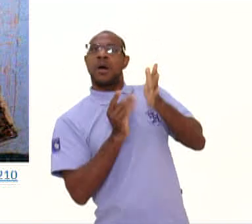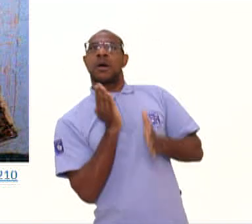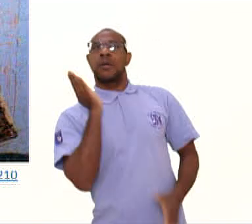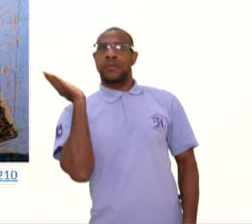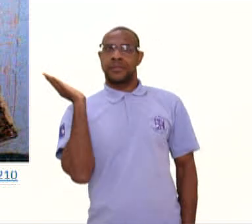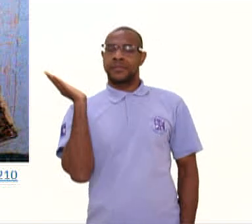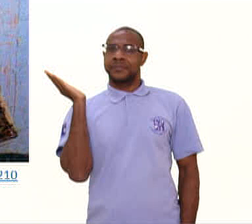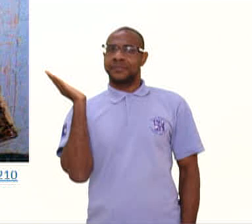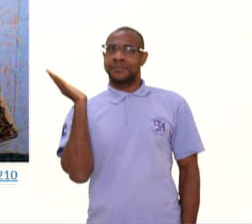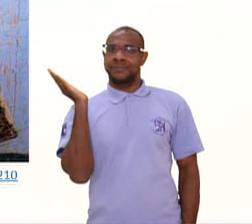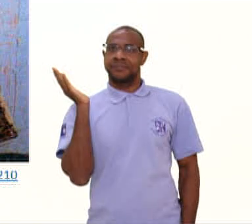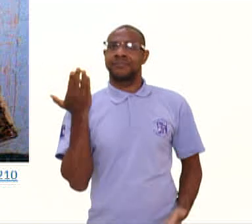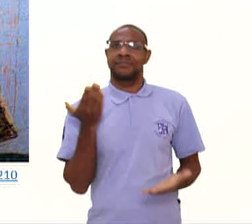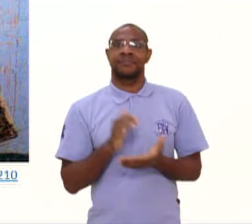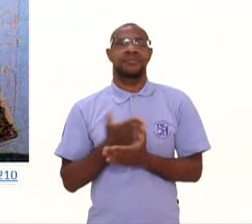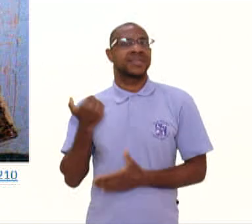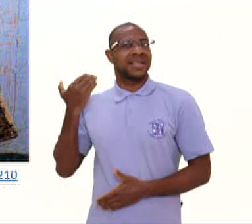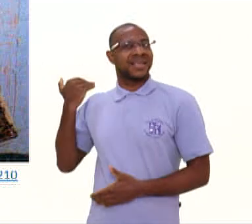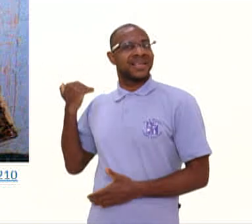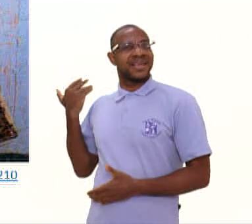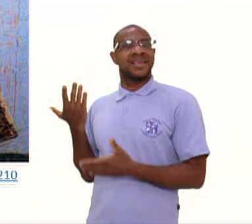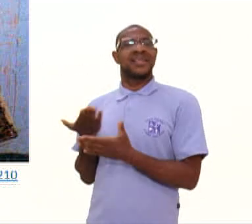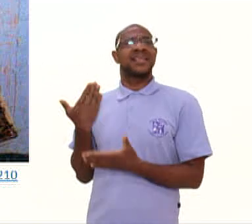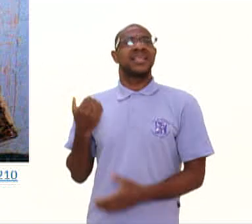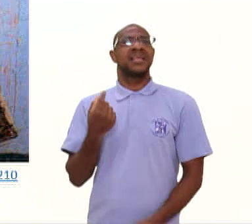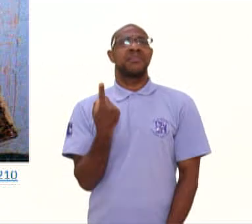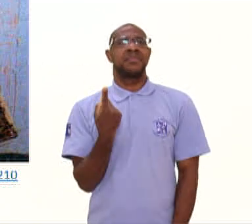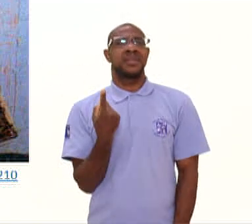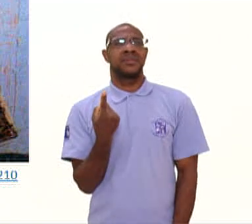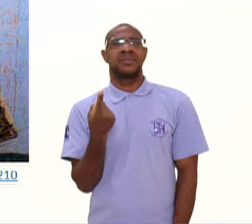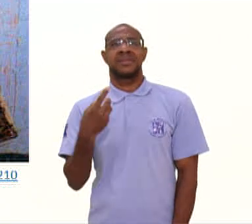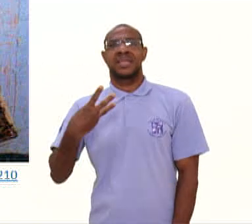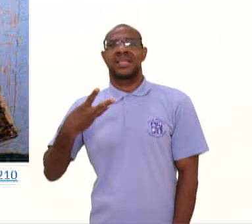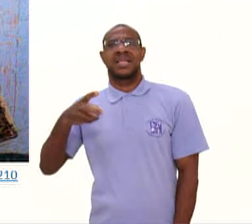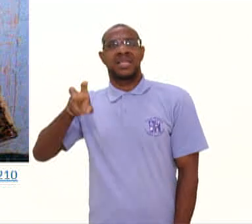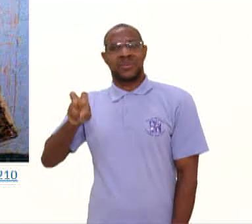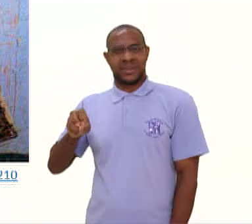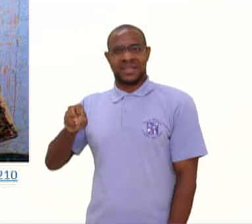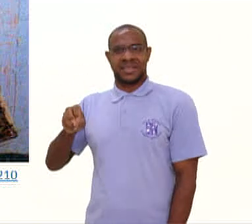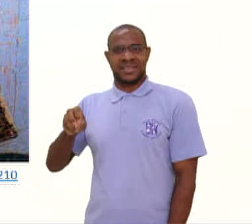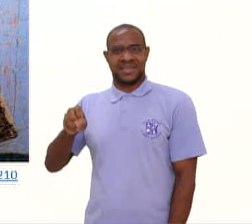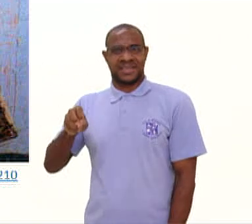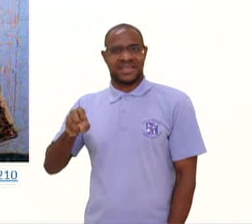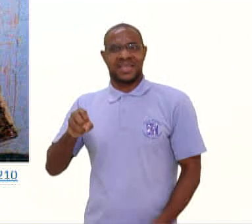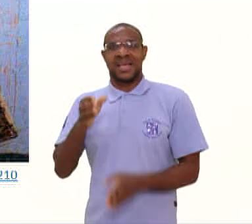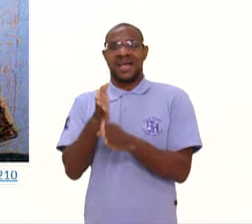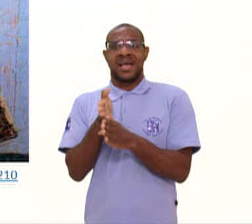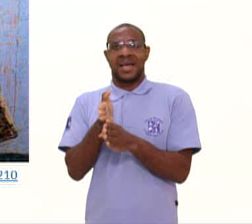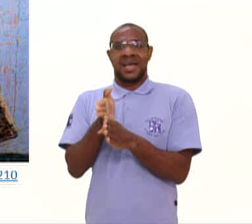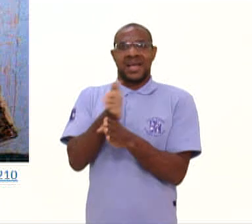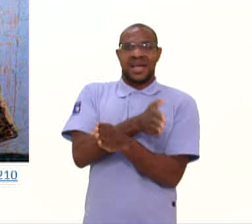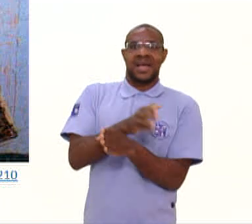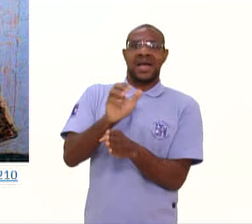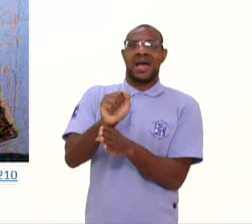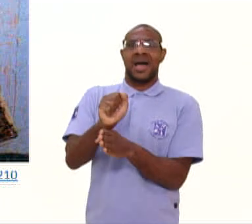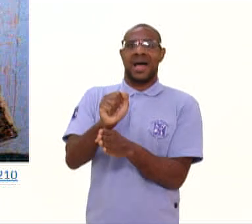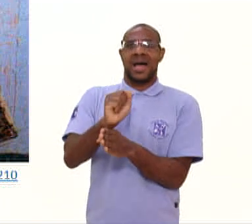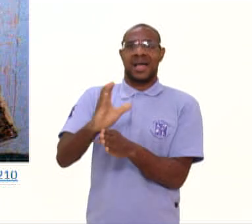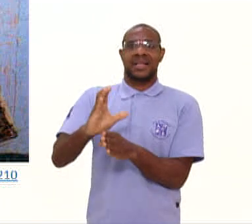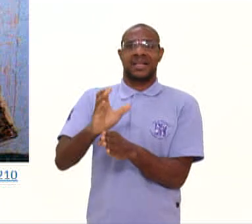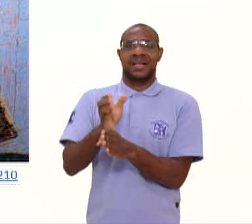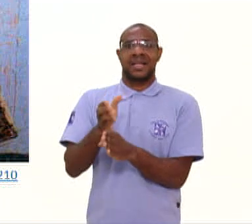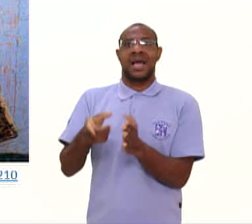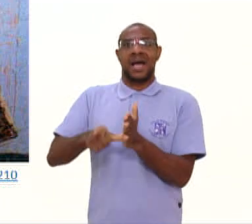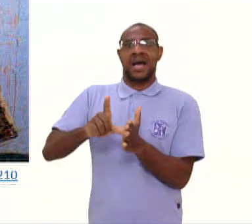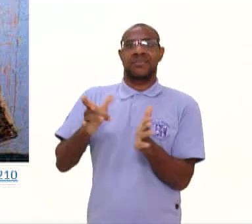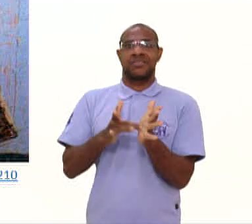Nakart, necrópole de Tebas, de 1350 a.C., aonde musicistas aparecem